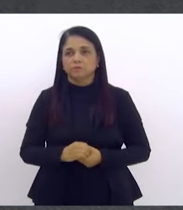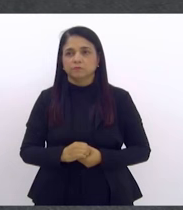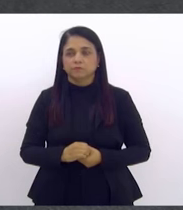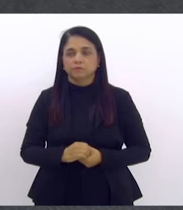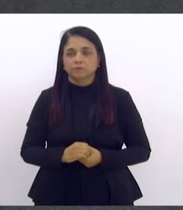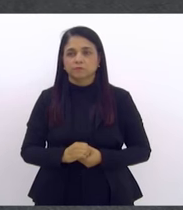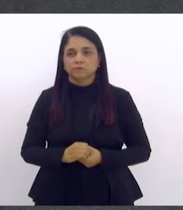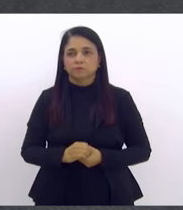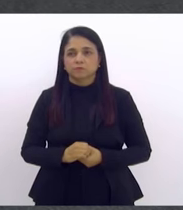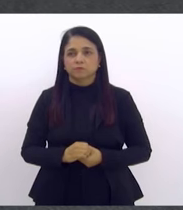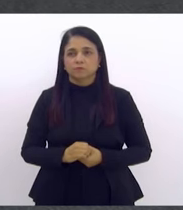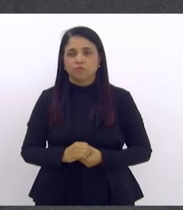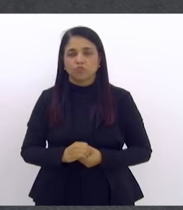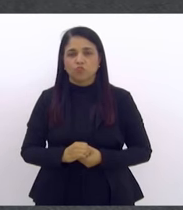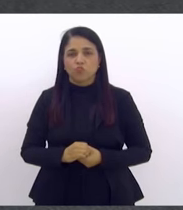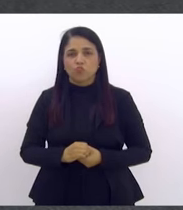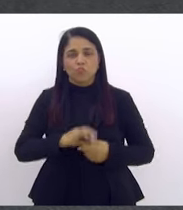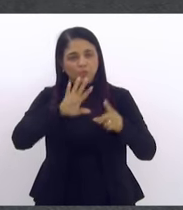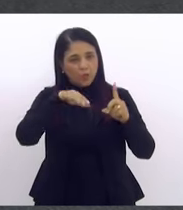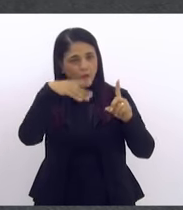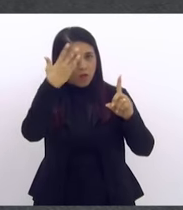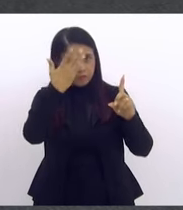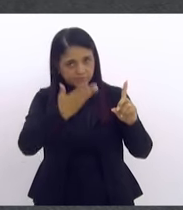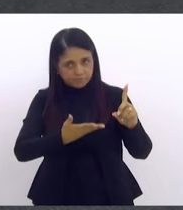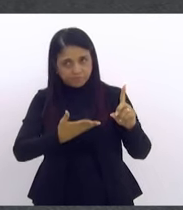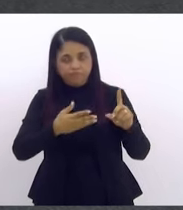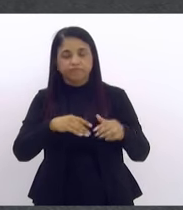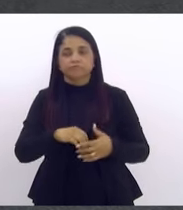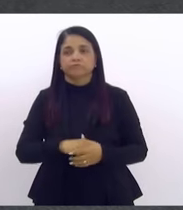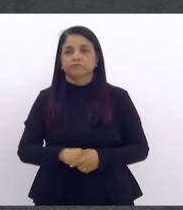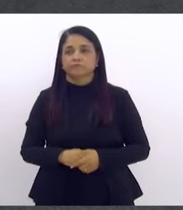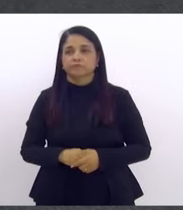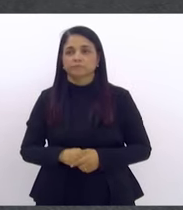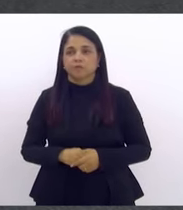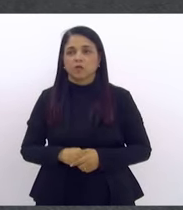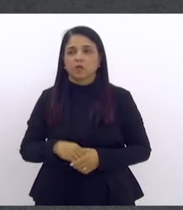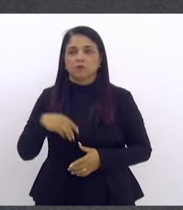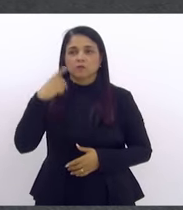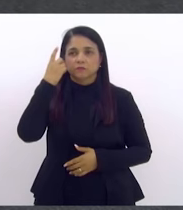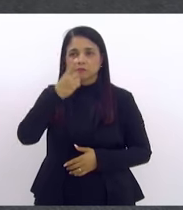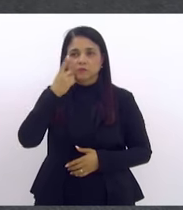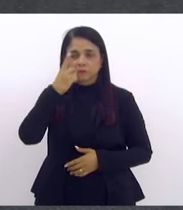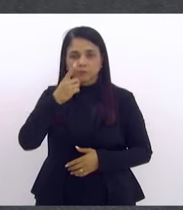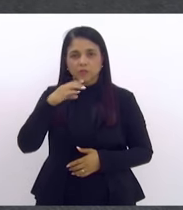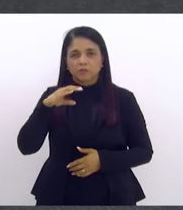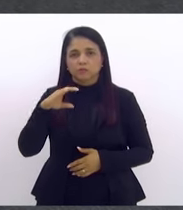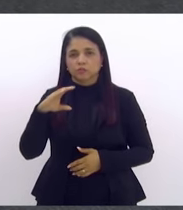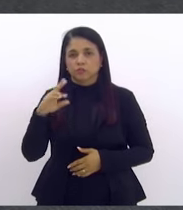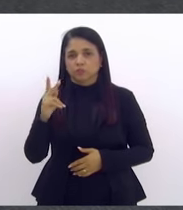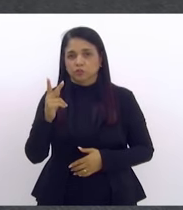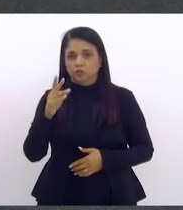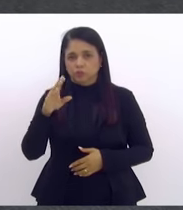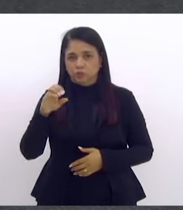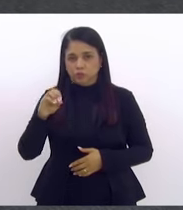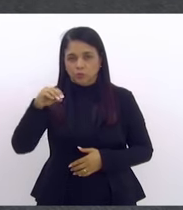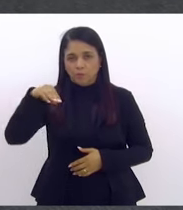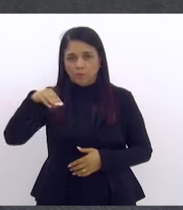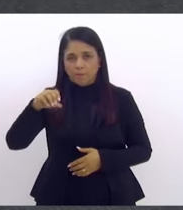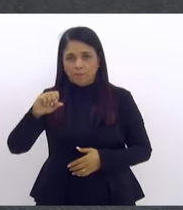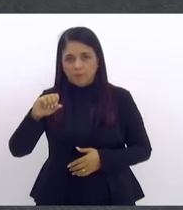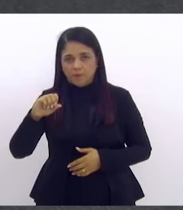fazer aqui um elogio ao deputado Chico Machado, que desta vez não